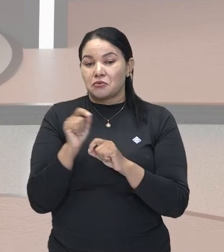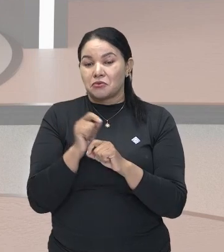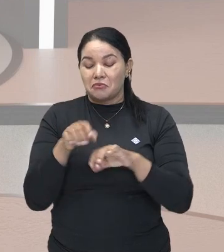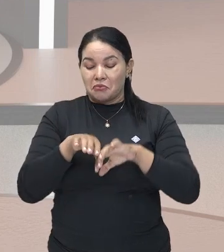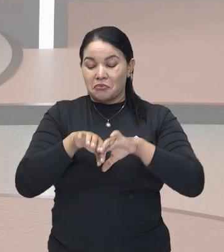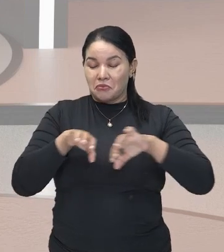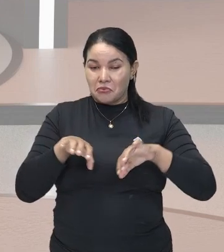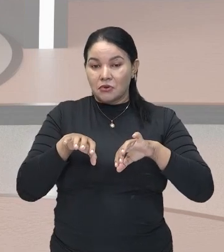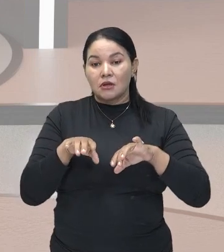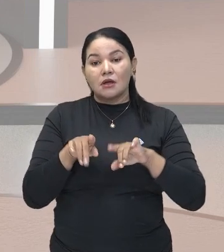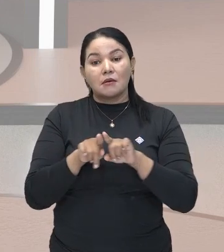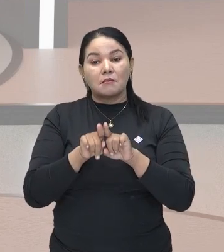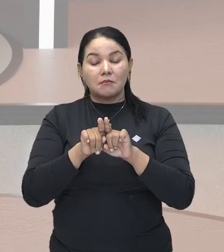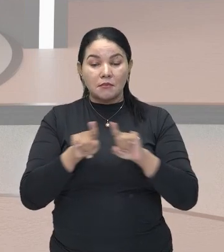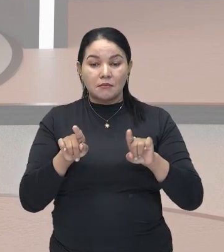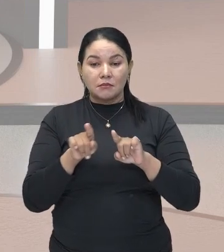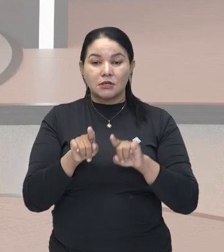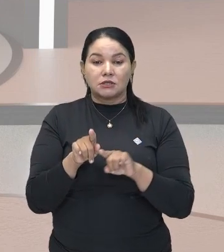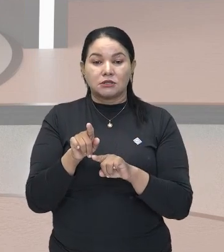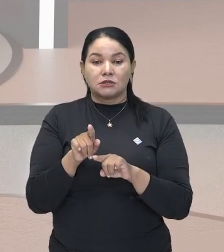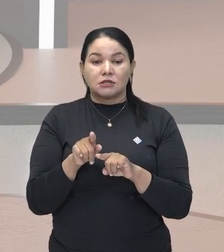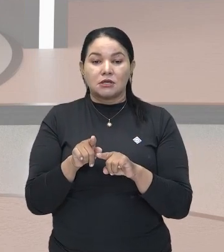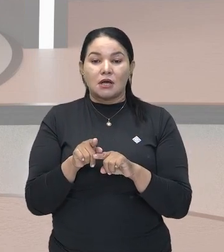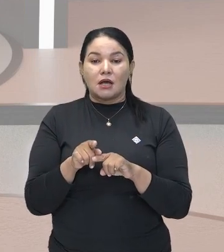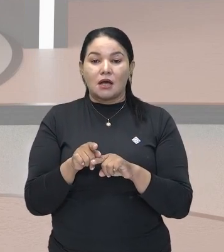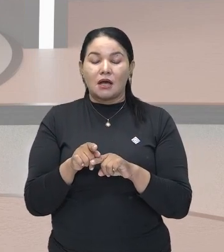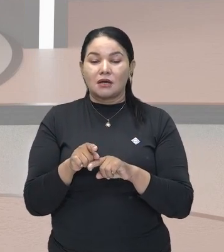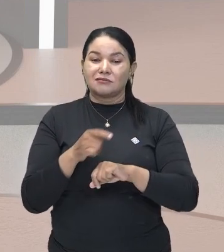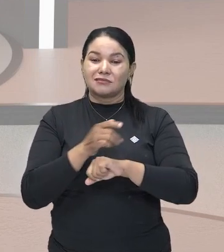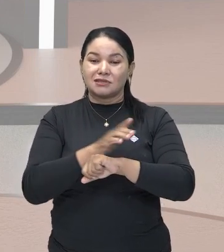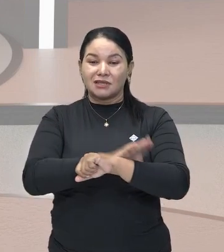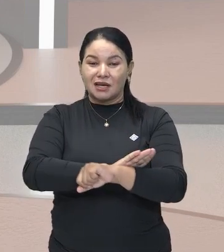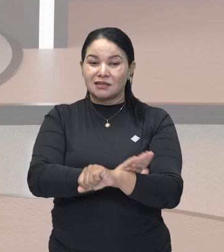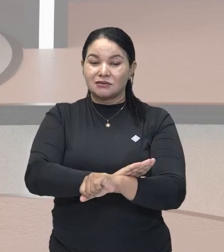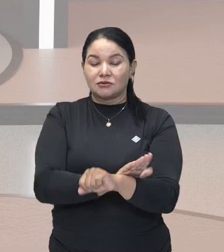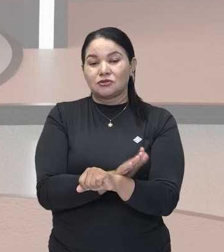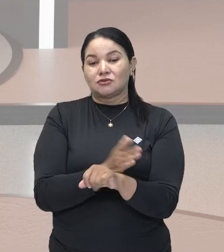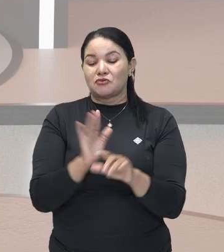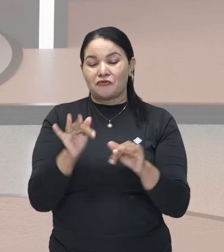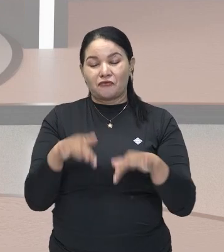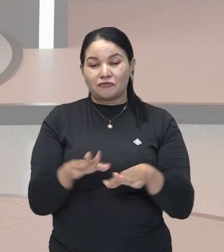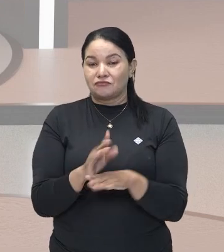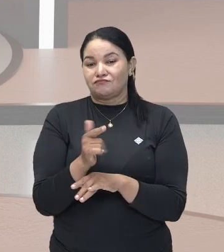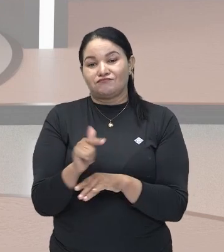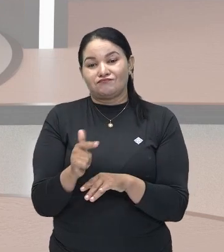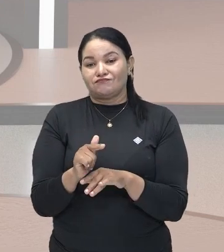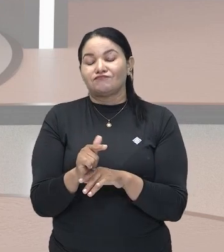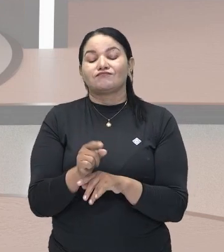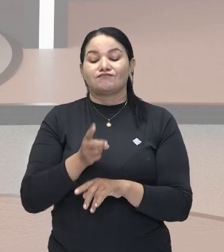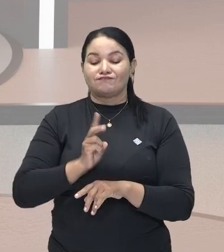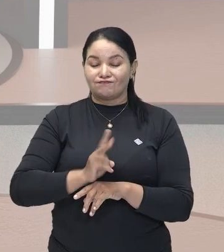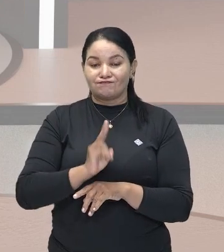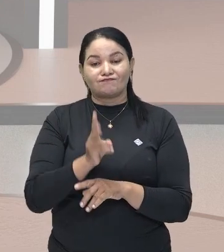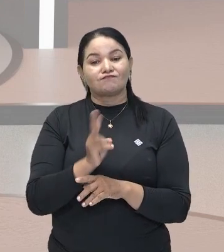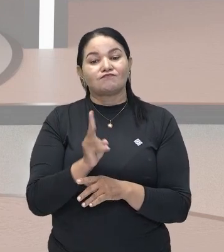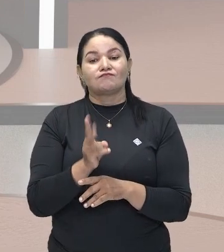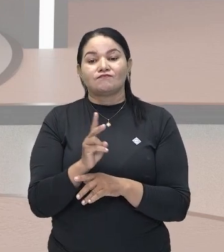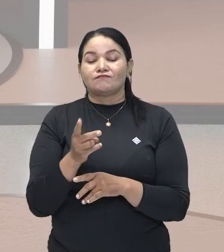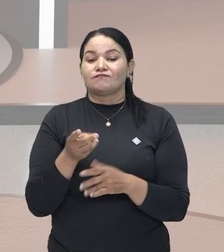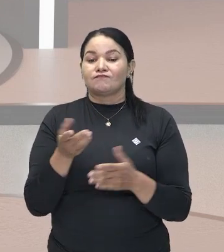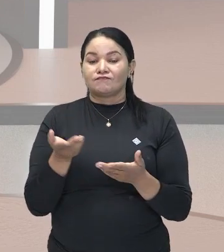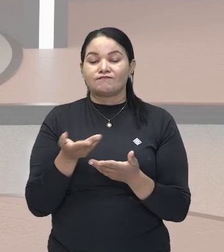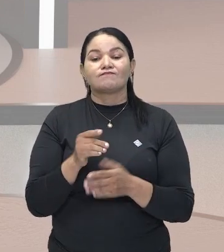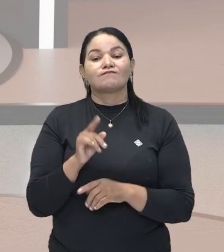segregação, porém não vai ter o fim do racismo e a desigualdade social ainda vai ocorrer